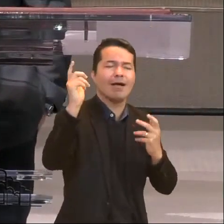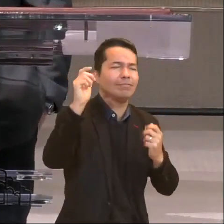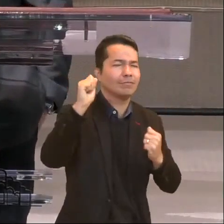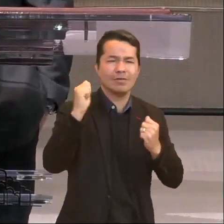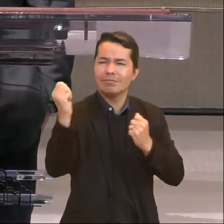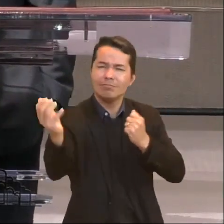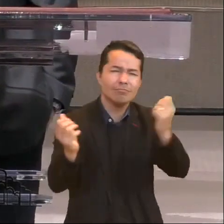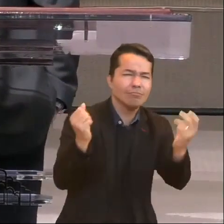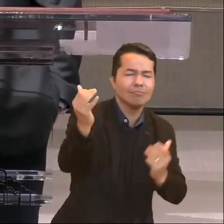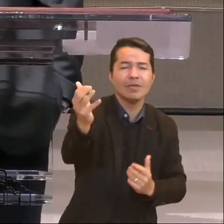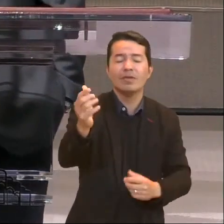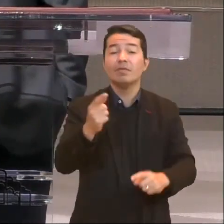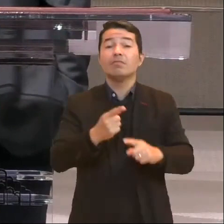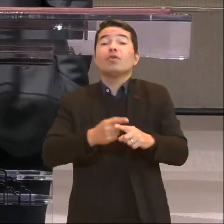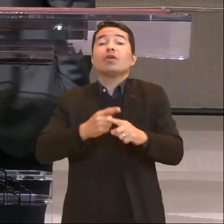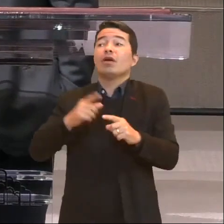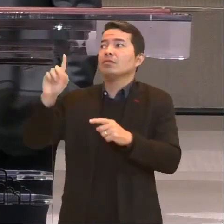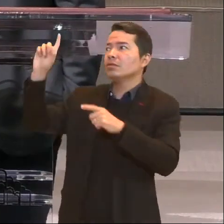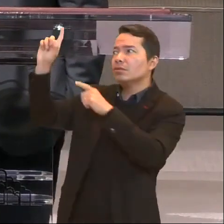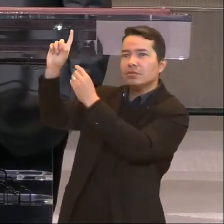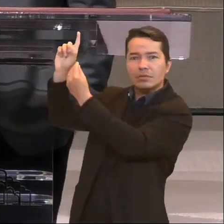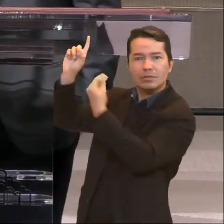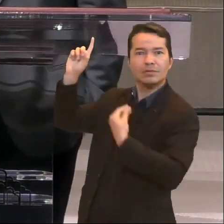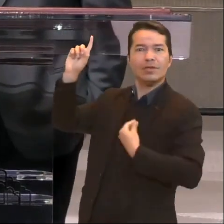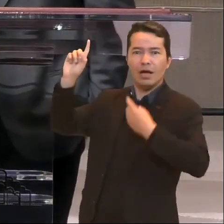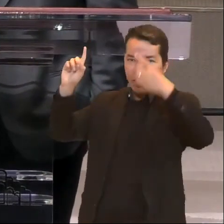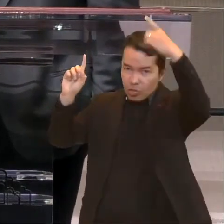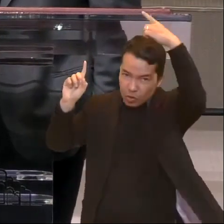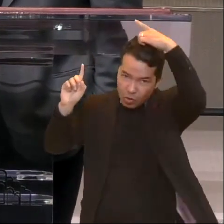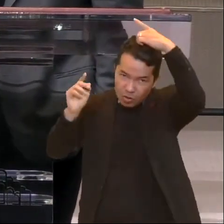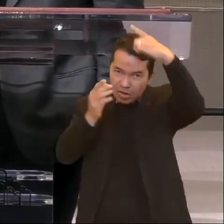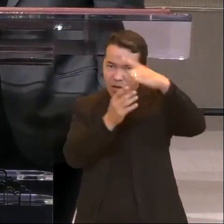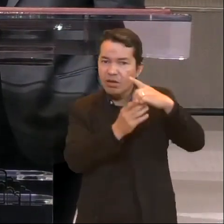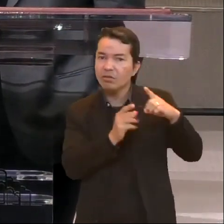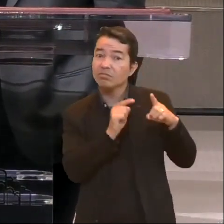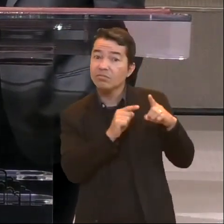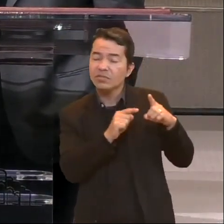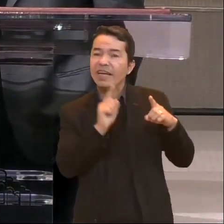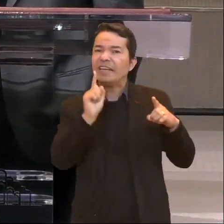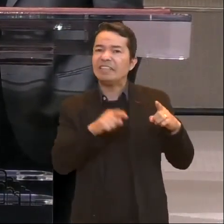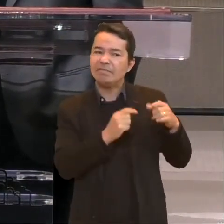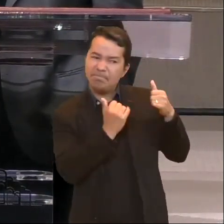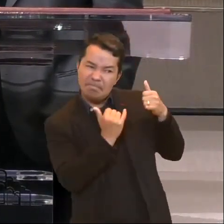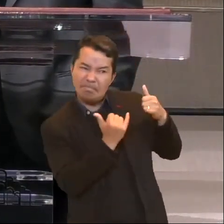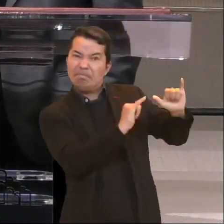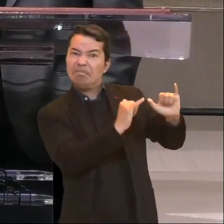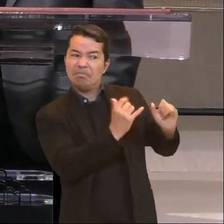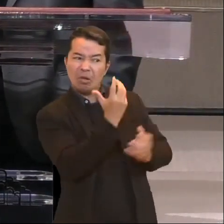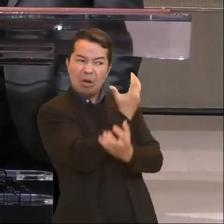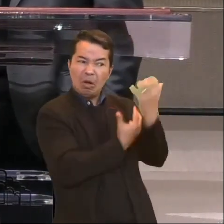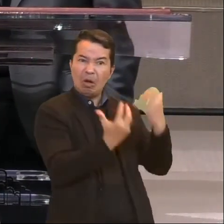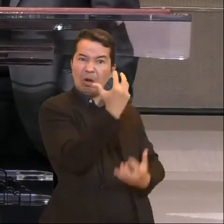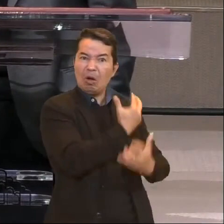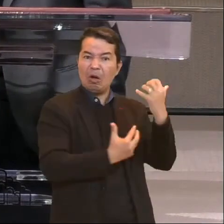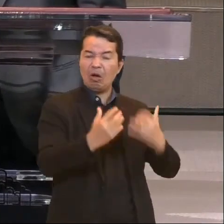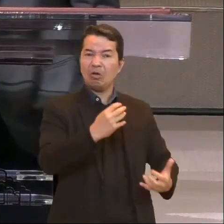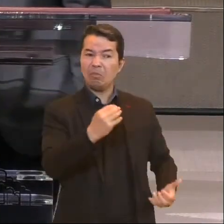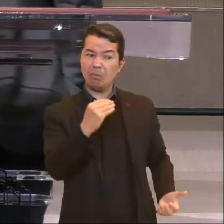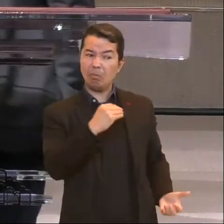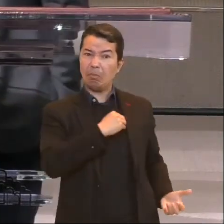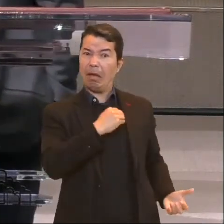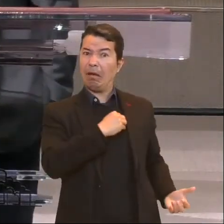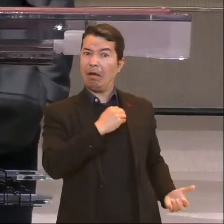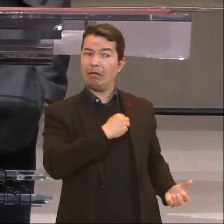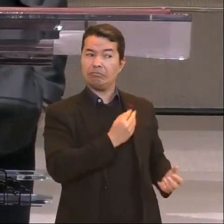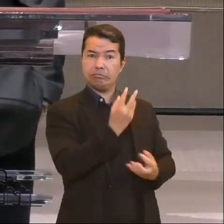que, por meio desses dons, nós escapássemos da imoralidade que os maus desejos trouxeram a este